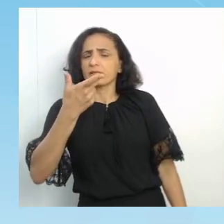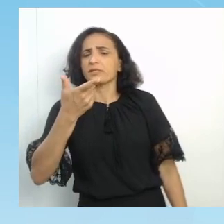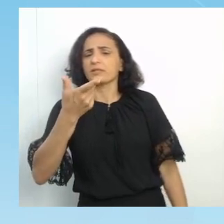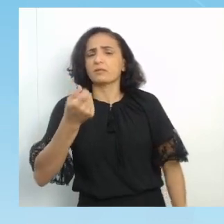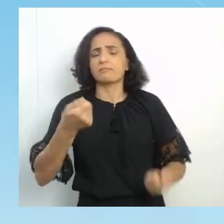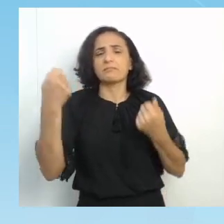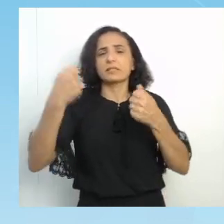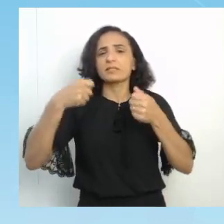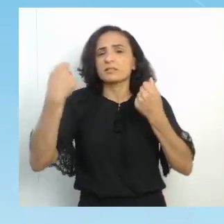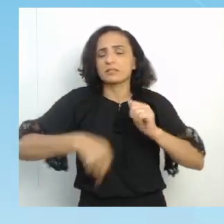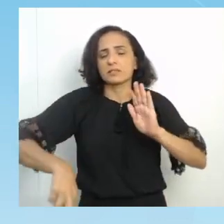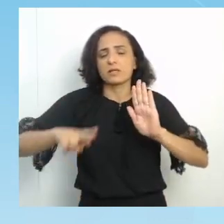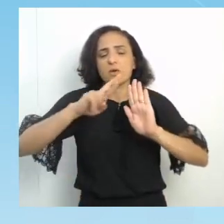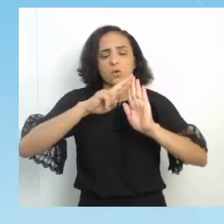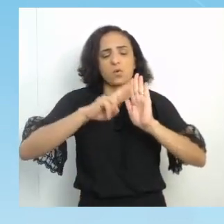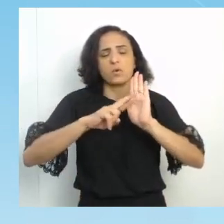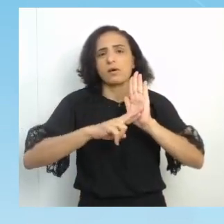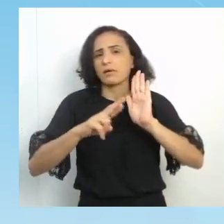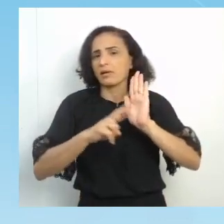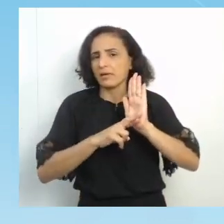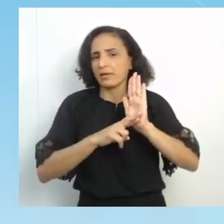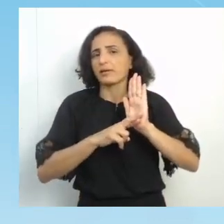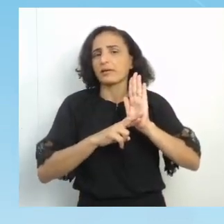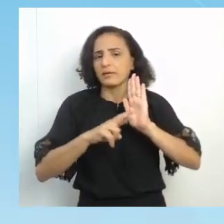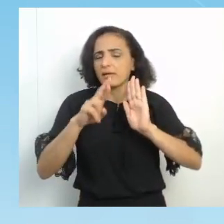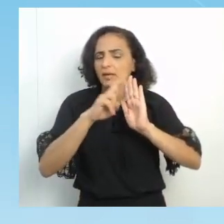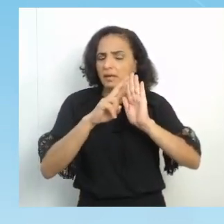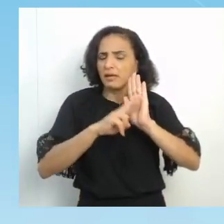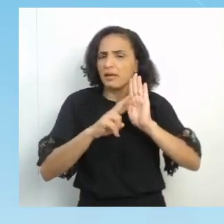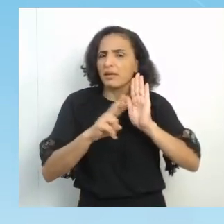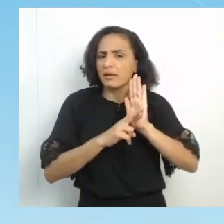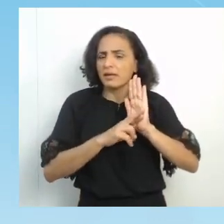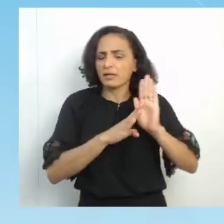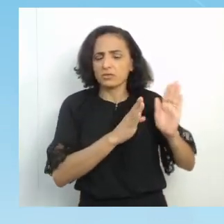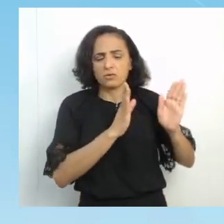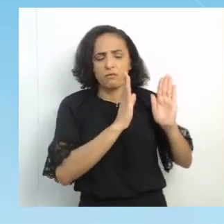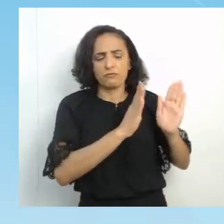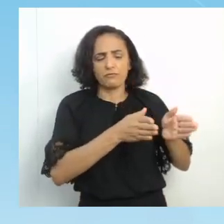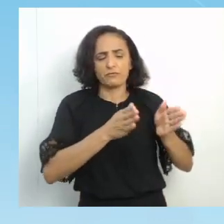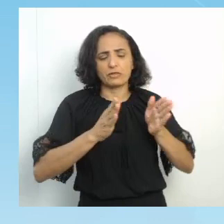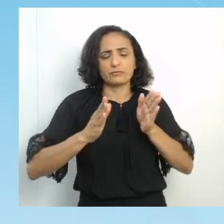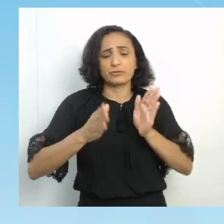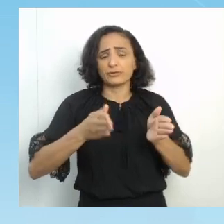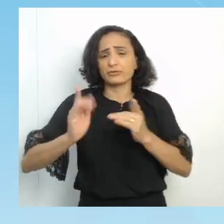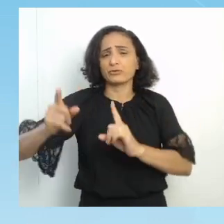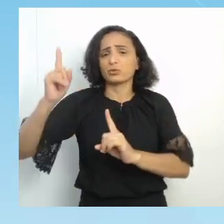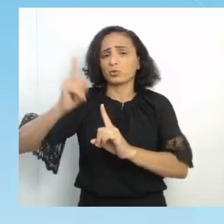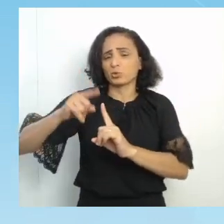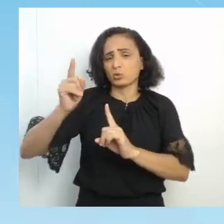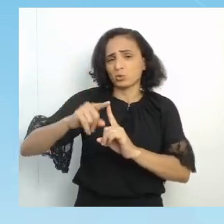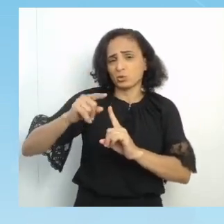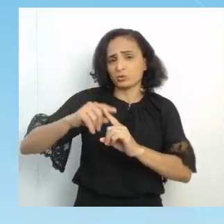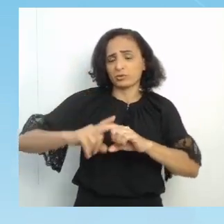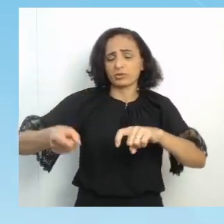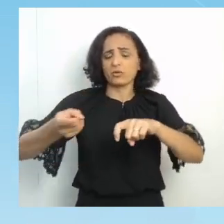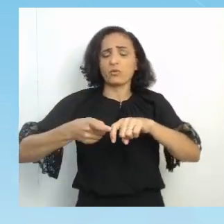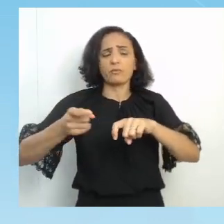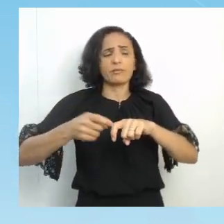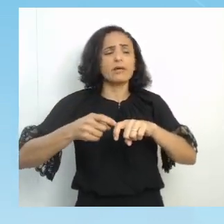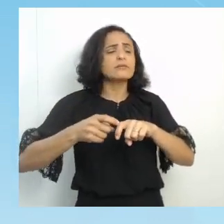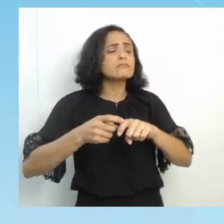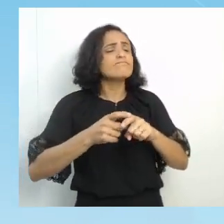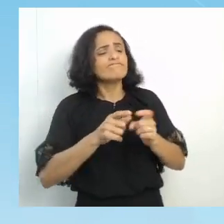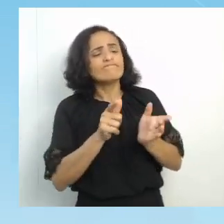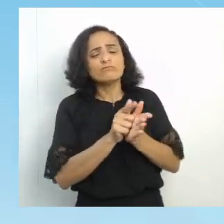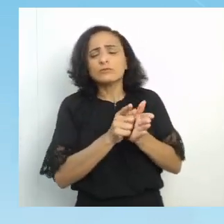podem sim substituir os de referências que são prescritos pelo médico. Em geral, eles vão ter